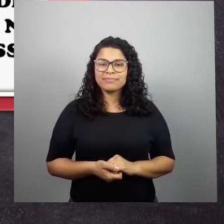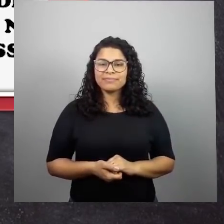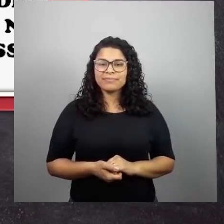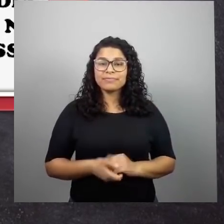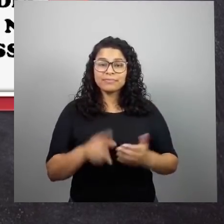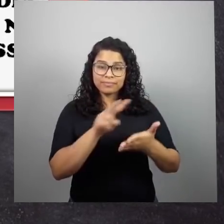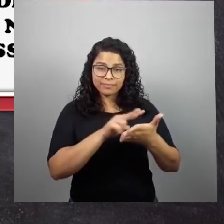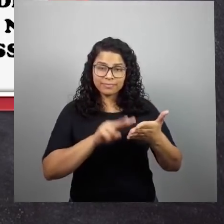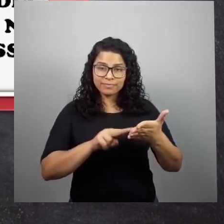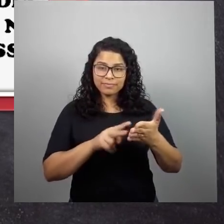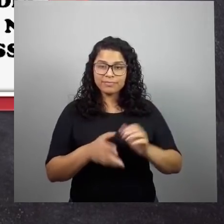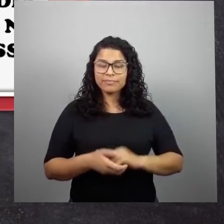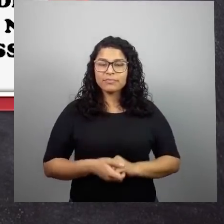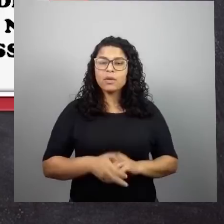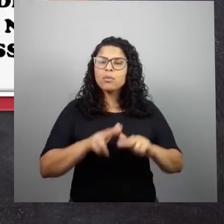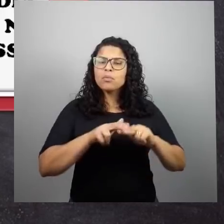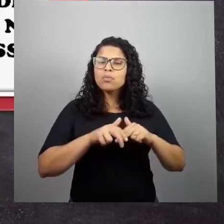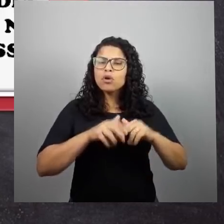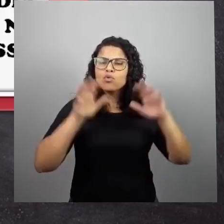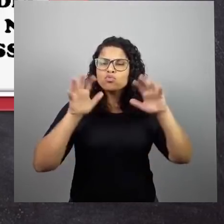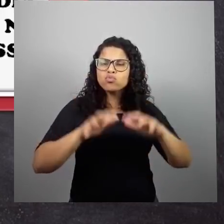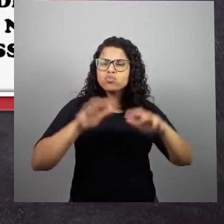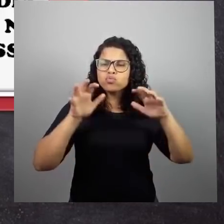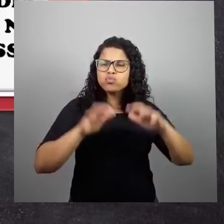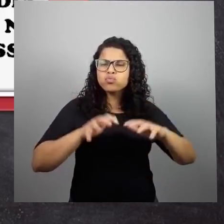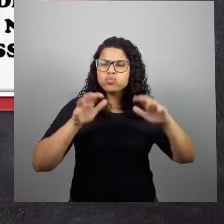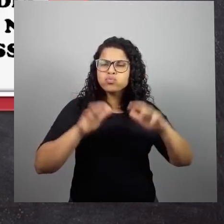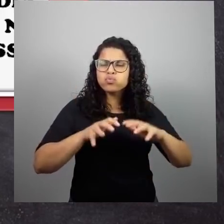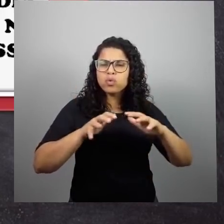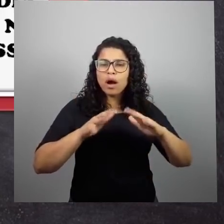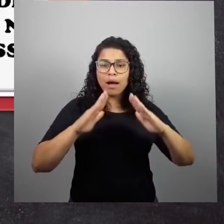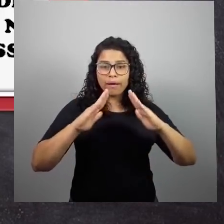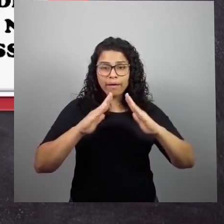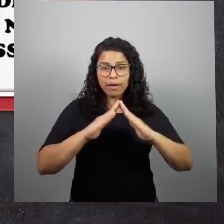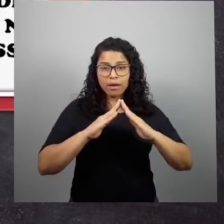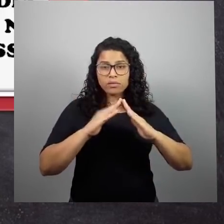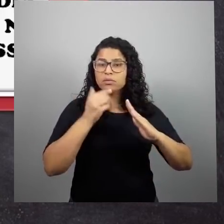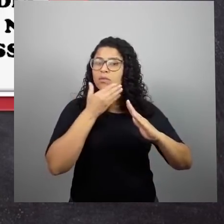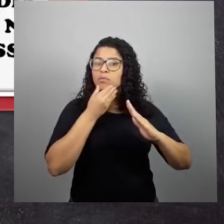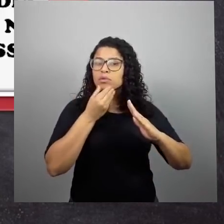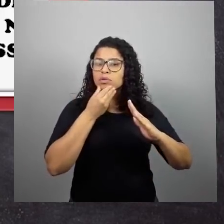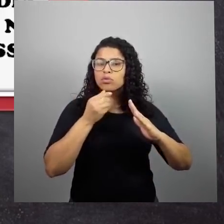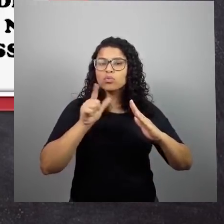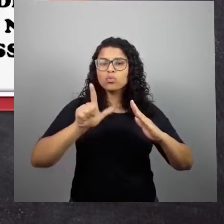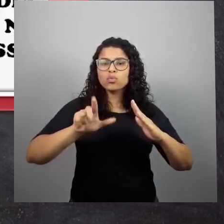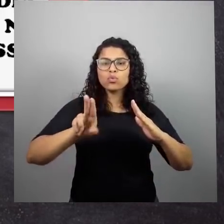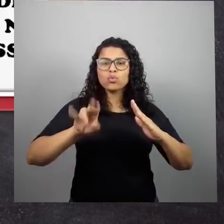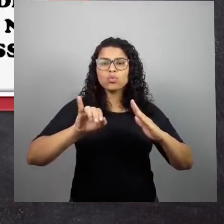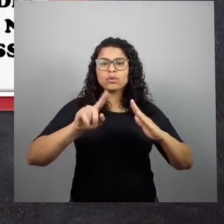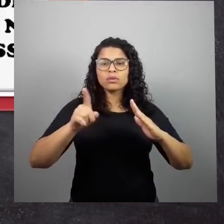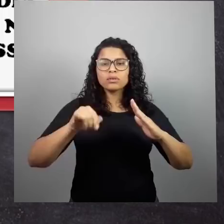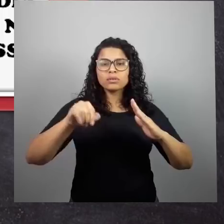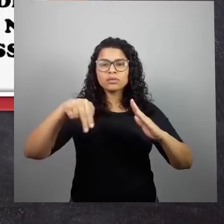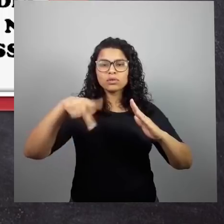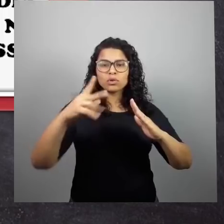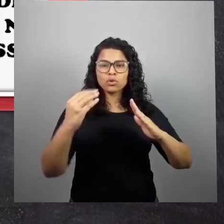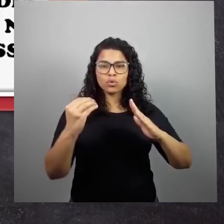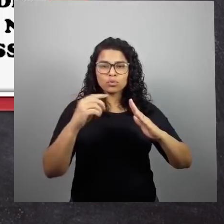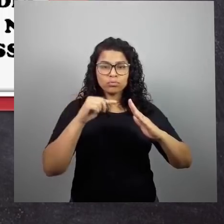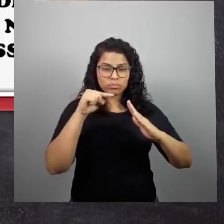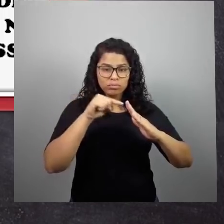Então, vamos ler. Por causa da chuva forte, a casa do Luizinho teve uma parte do telhado